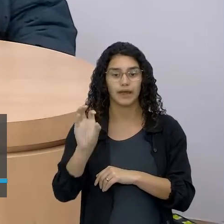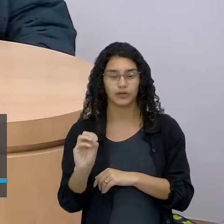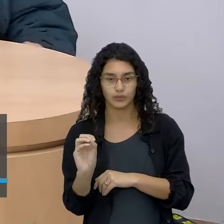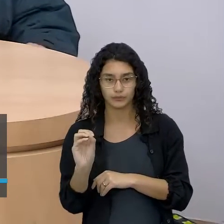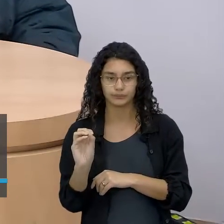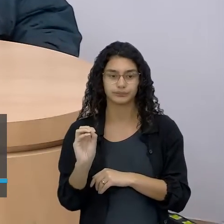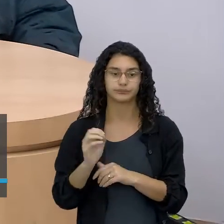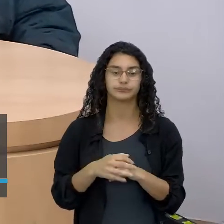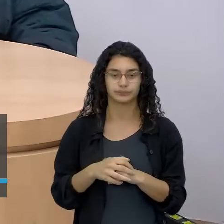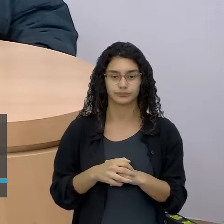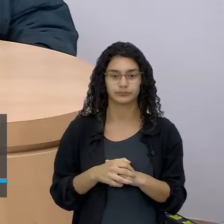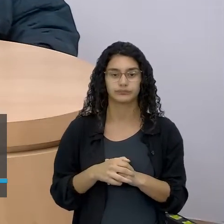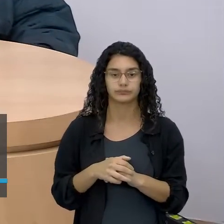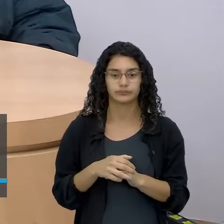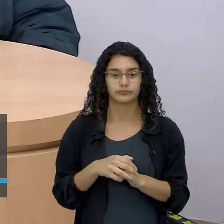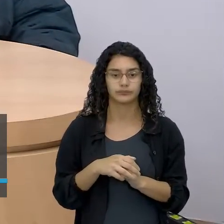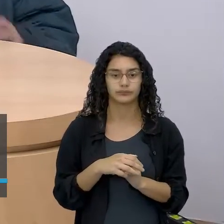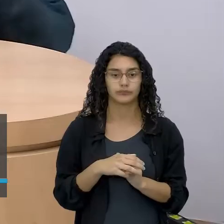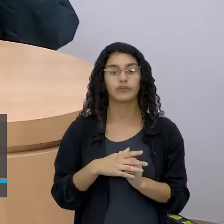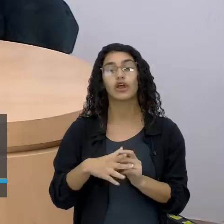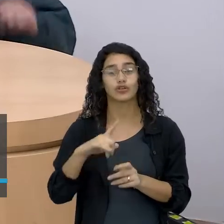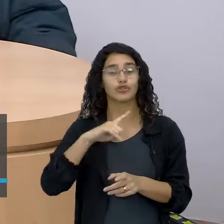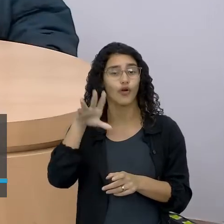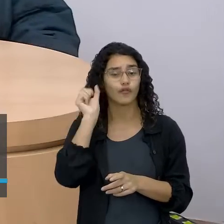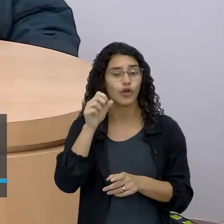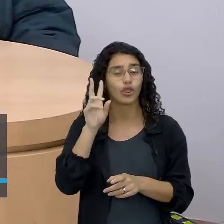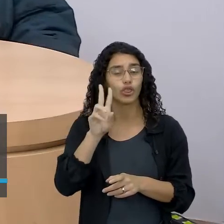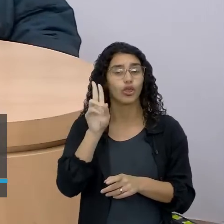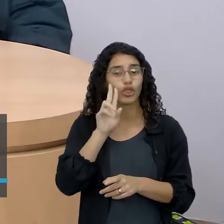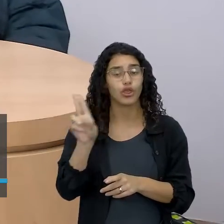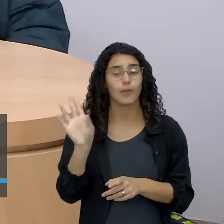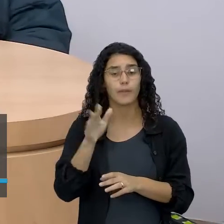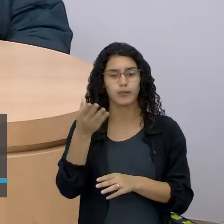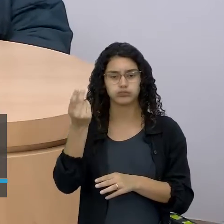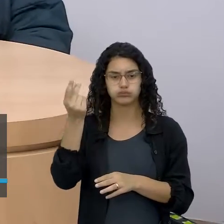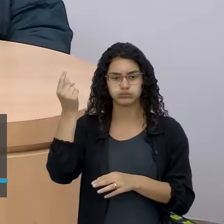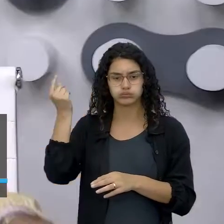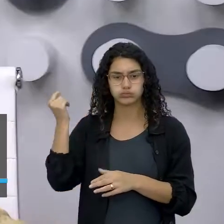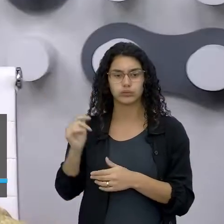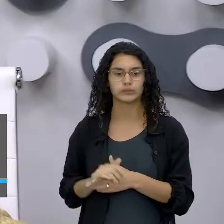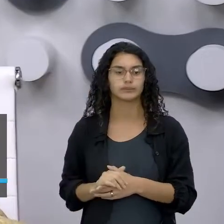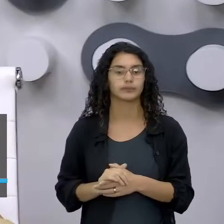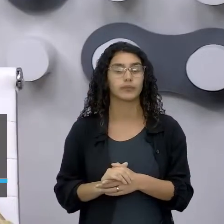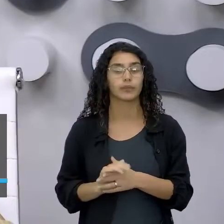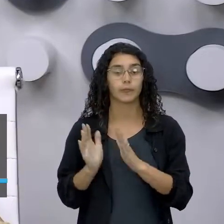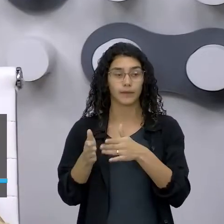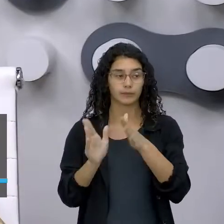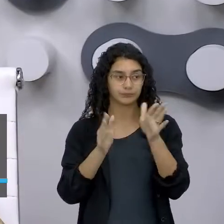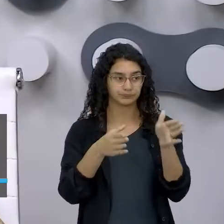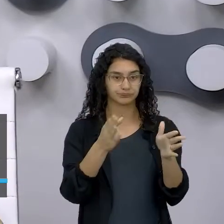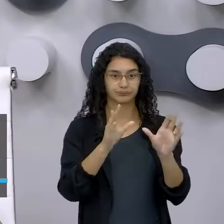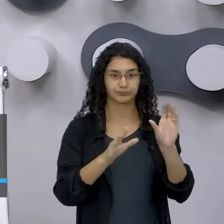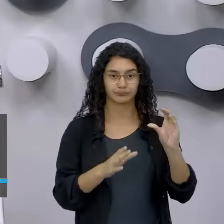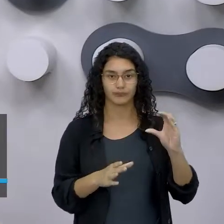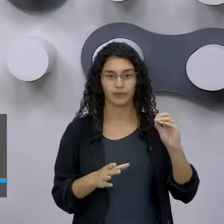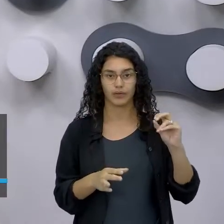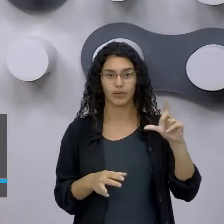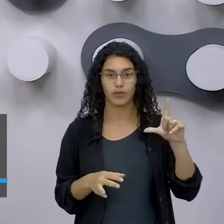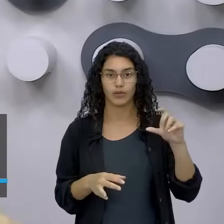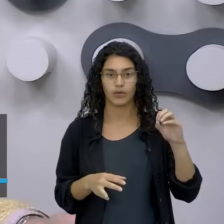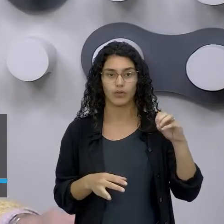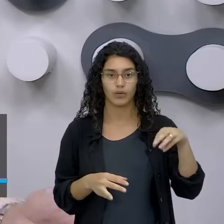perto. Chegou perto. É que eu já tinha ouvido esse nome, mas há muito tempo atrás. Do outro lado, o Colombo chega à